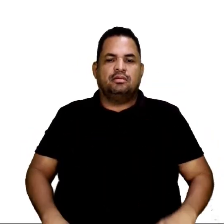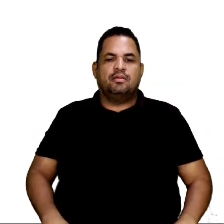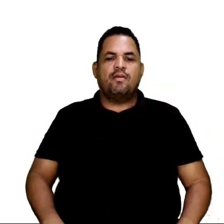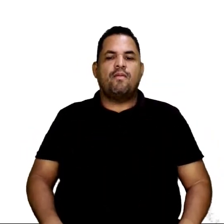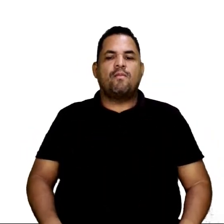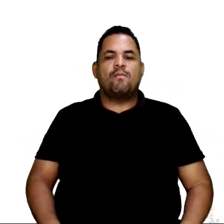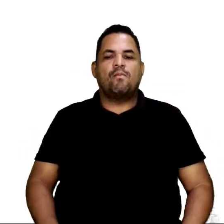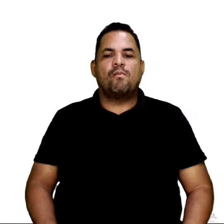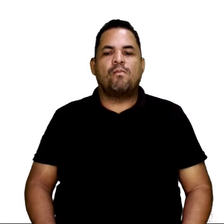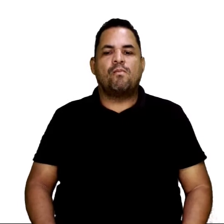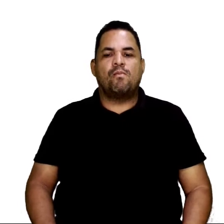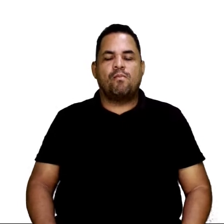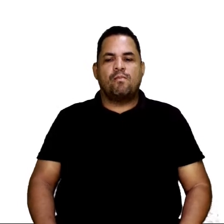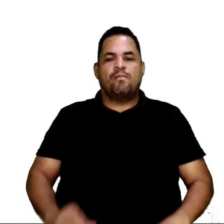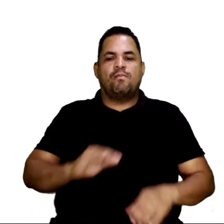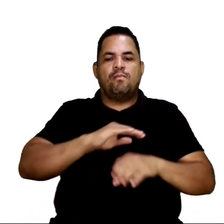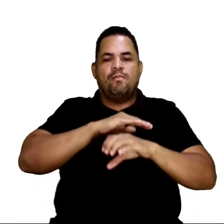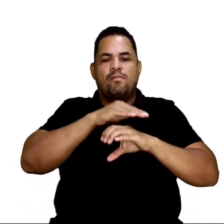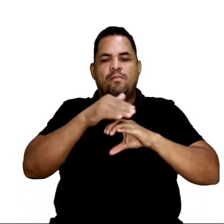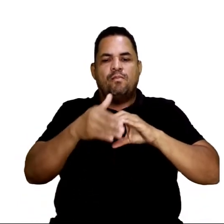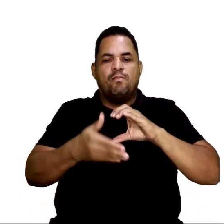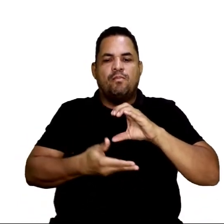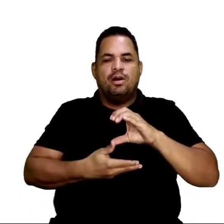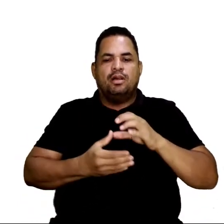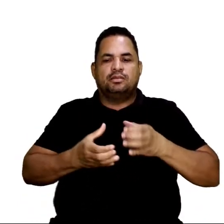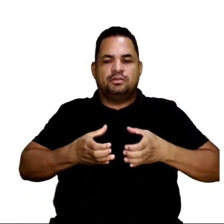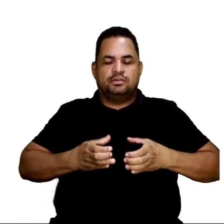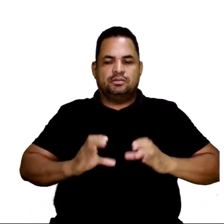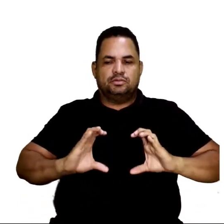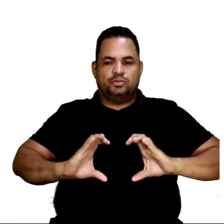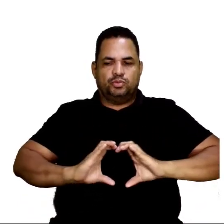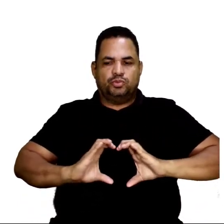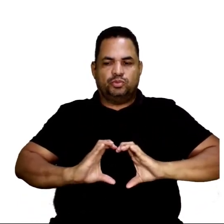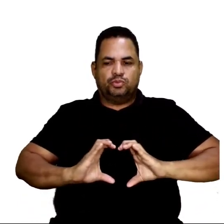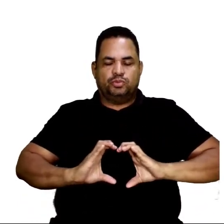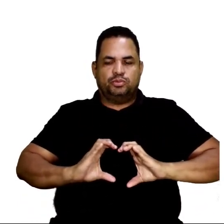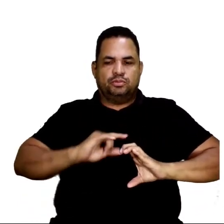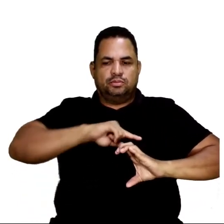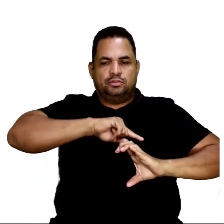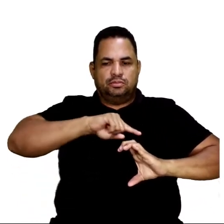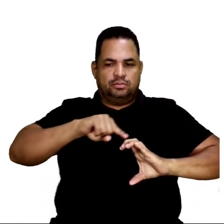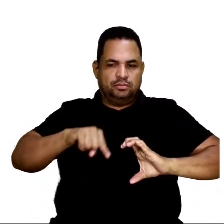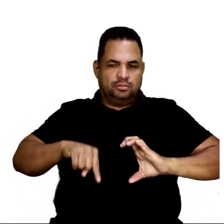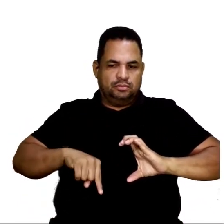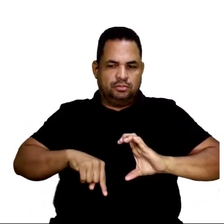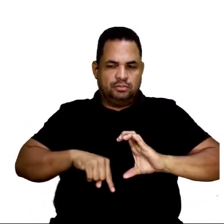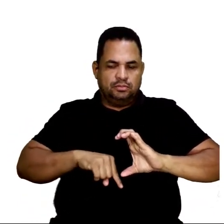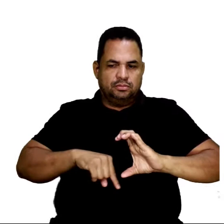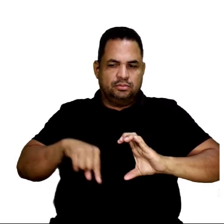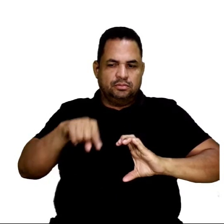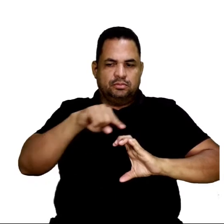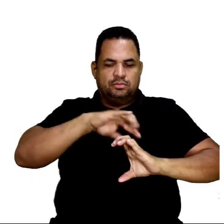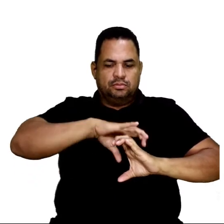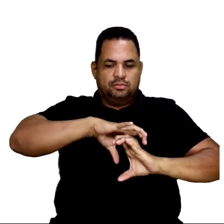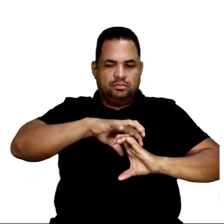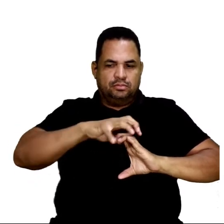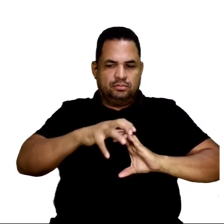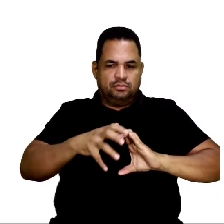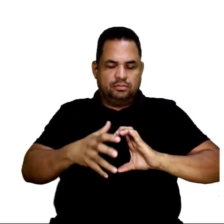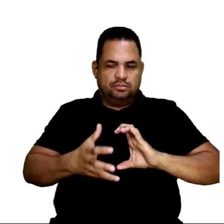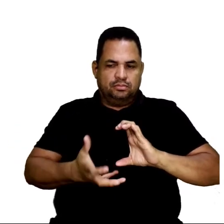na parede do útero. Você lembra que o revestimento do útero é feito por um tecido chamado